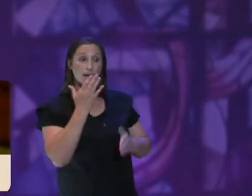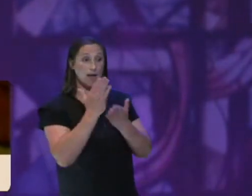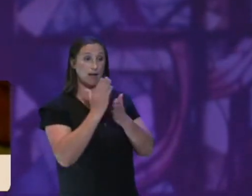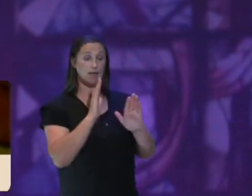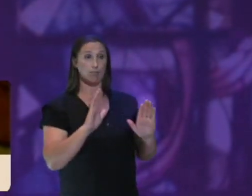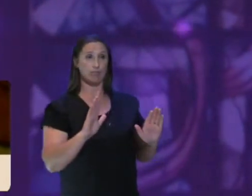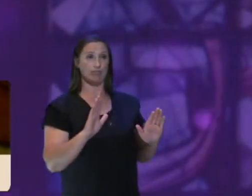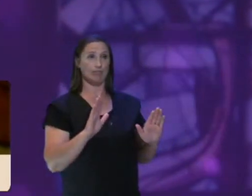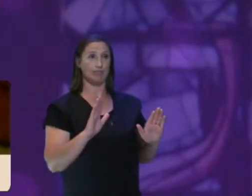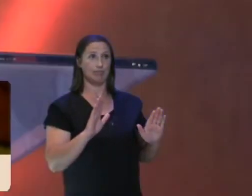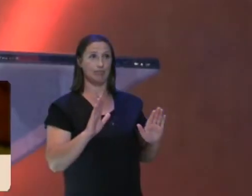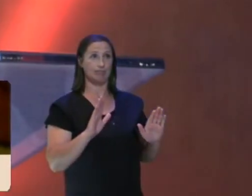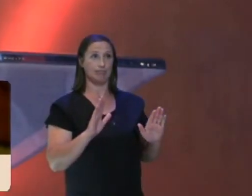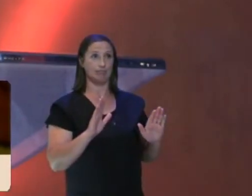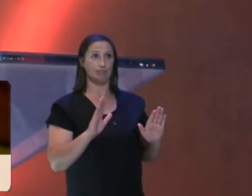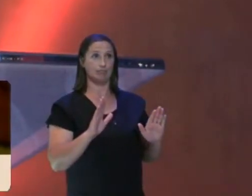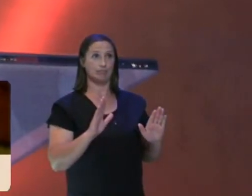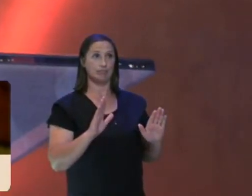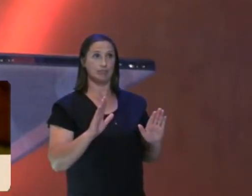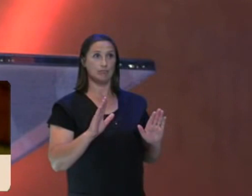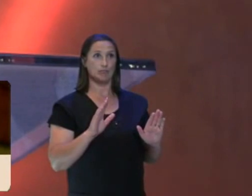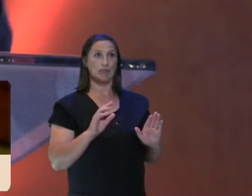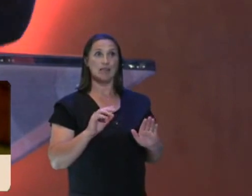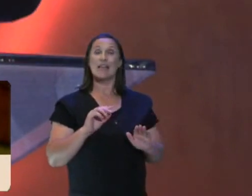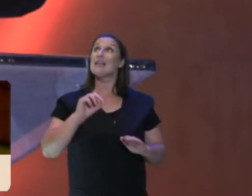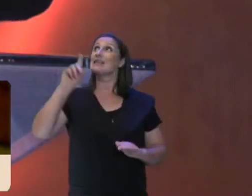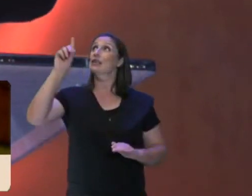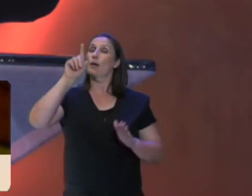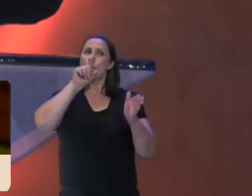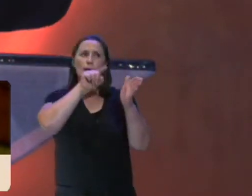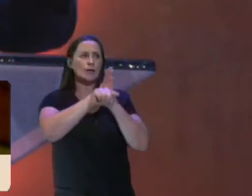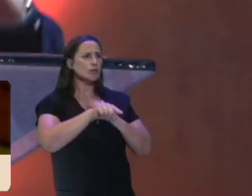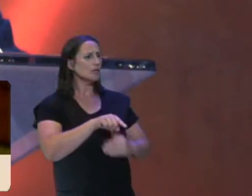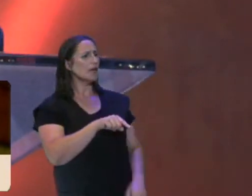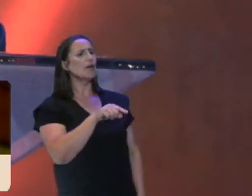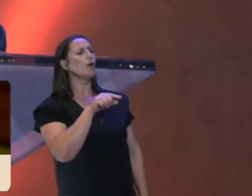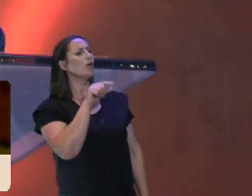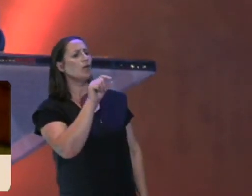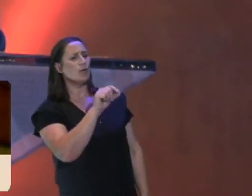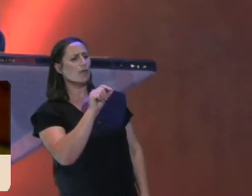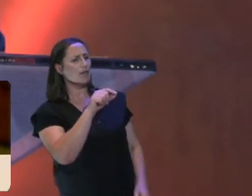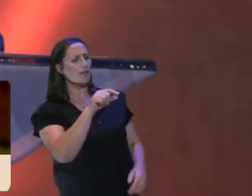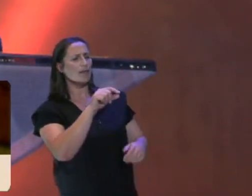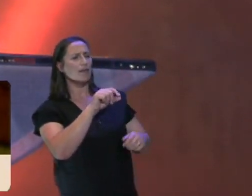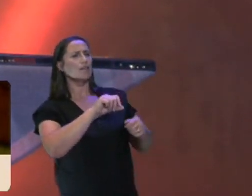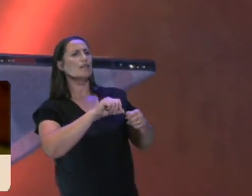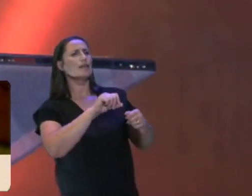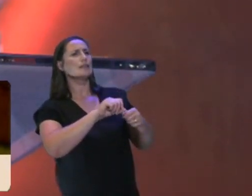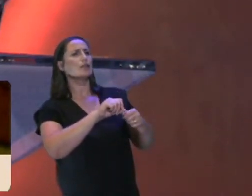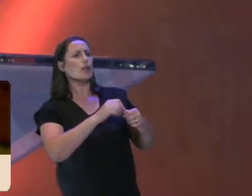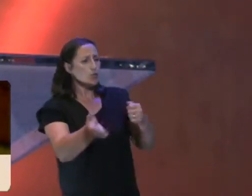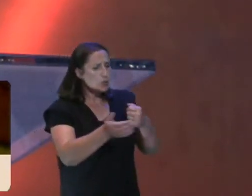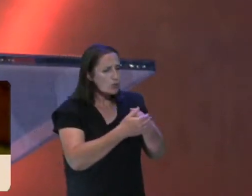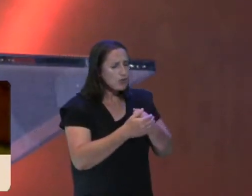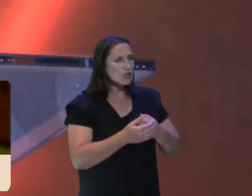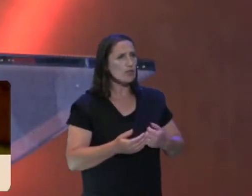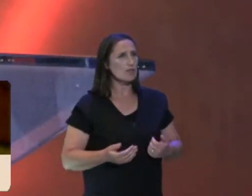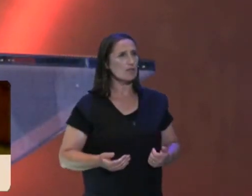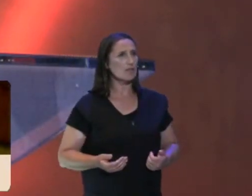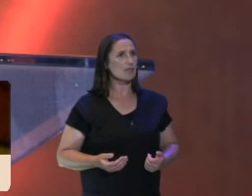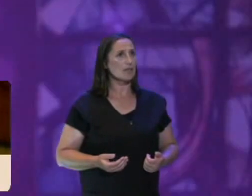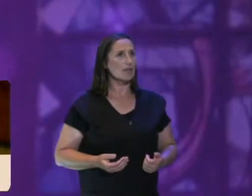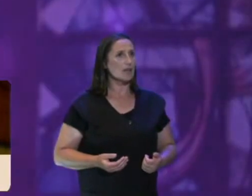Porque senão Ele vai ter que perguntar para você, o que você está fazendo aí na tua caverna? E coloca o teu nome aí.